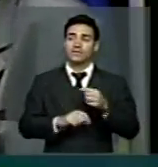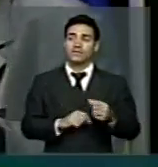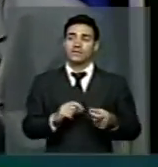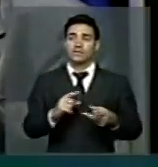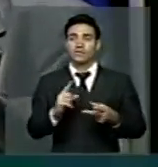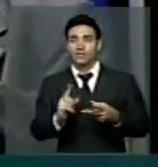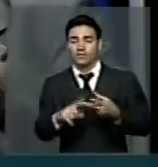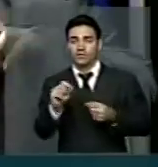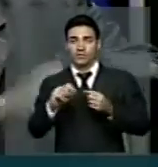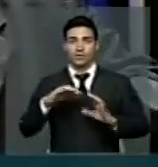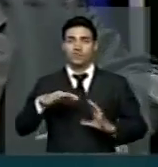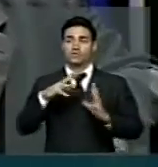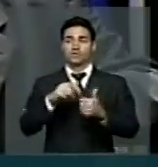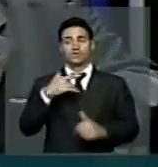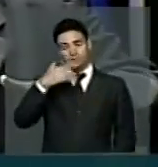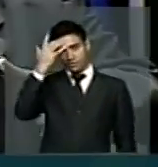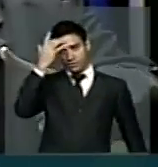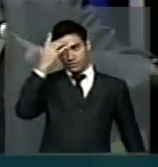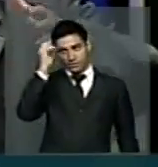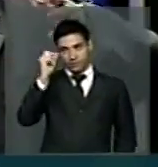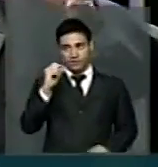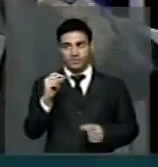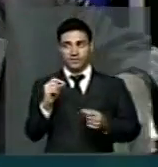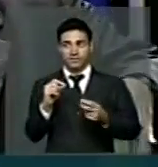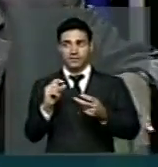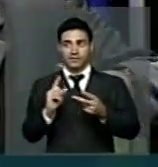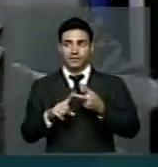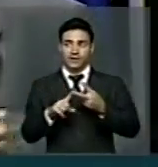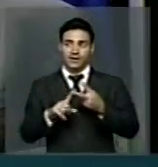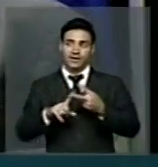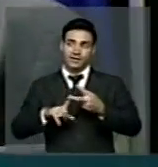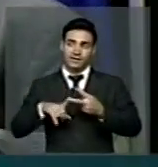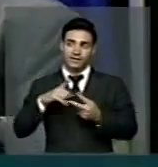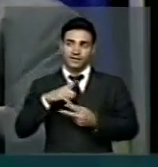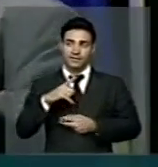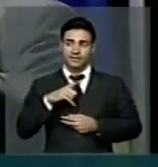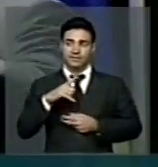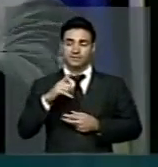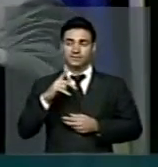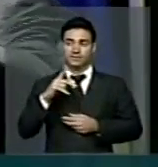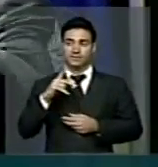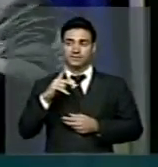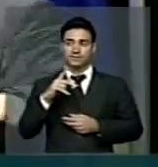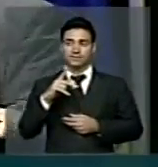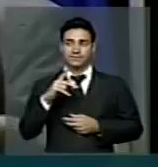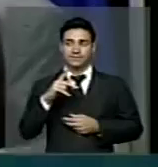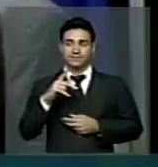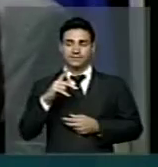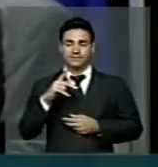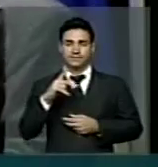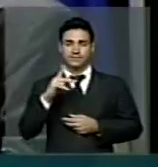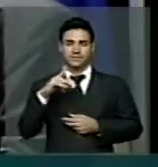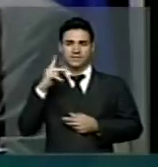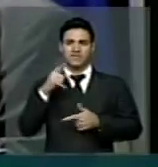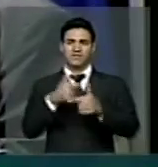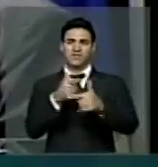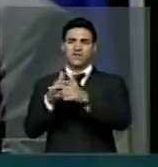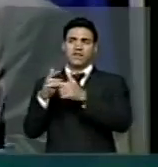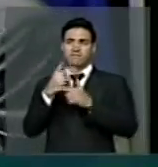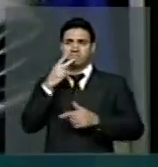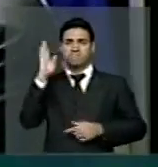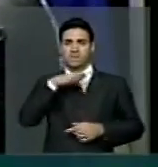mundo moderno está fazendo de algumas instituições, inclusive o partido político, motivo de crítica